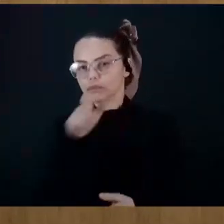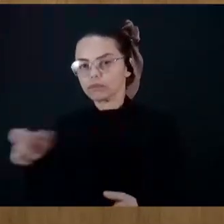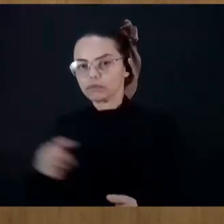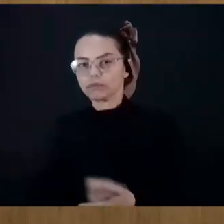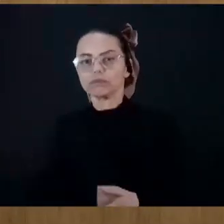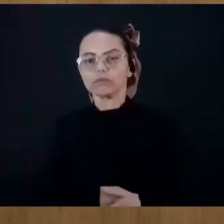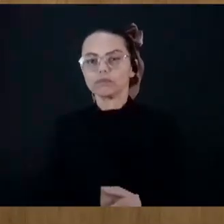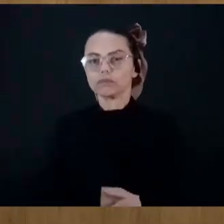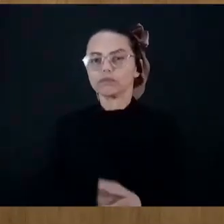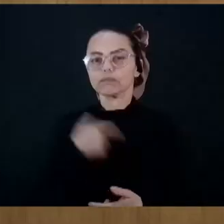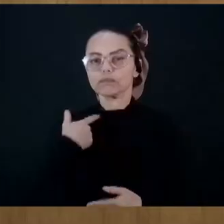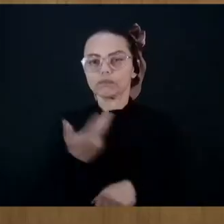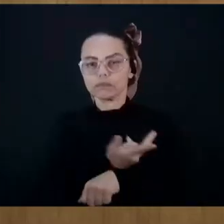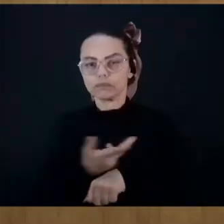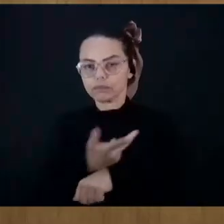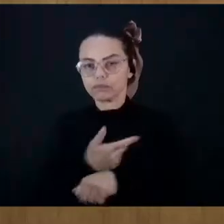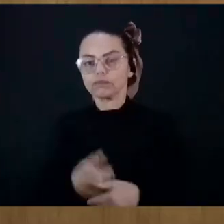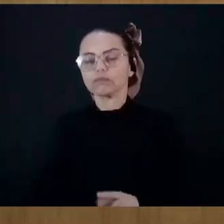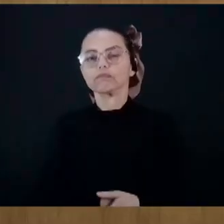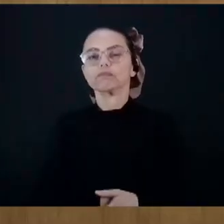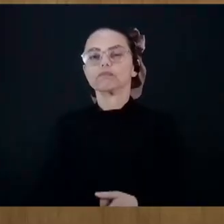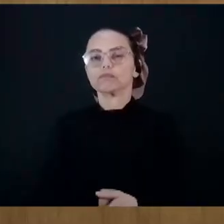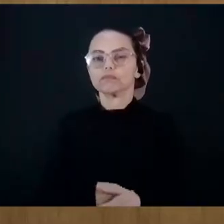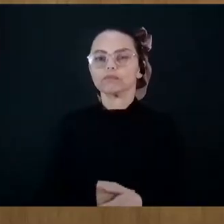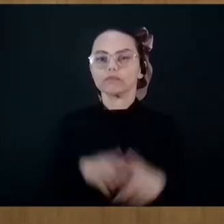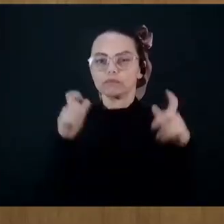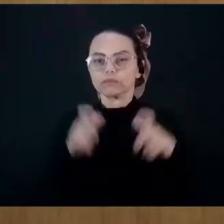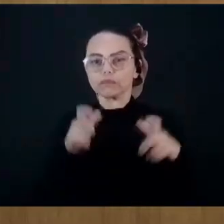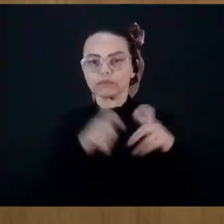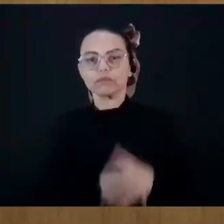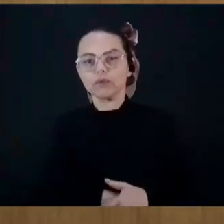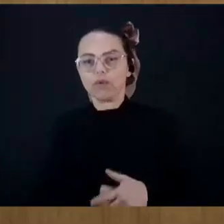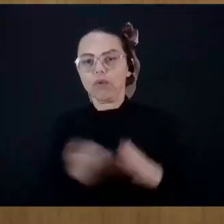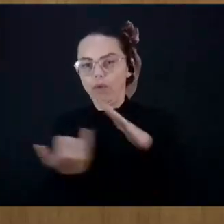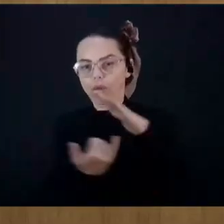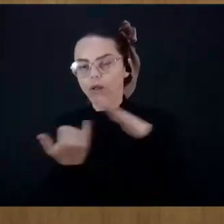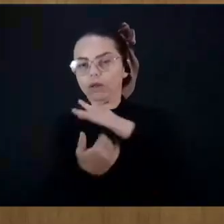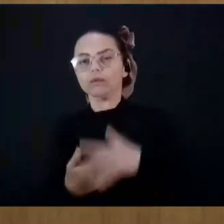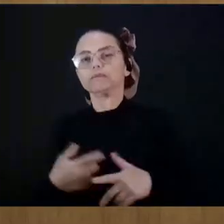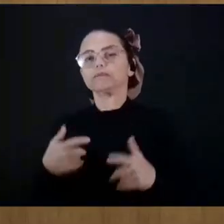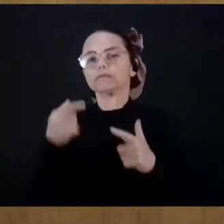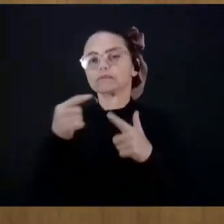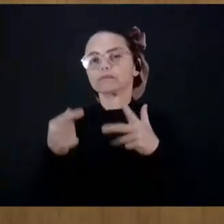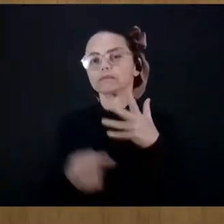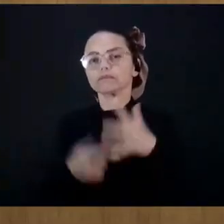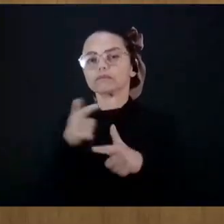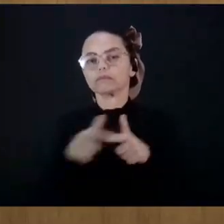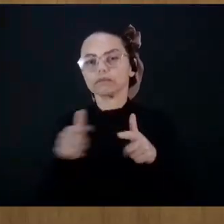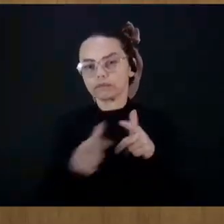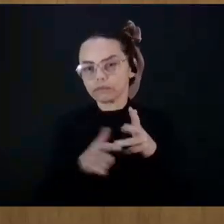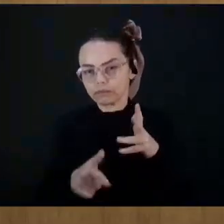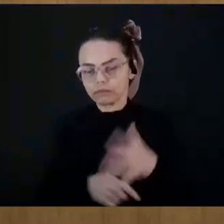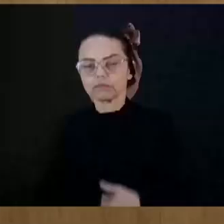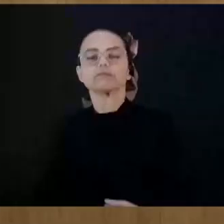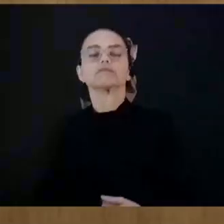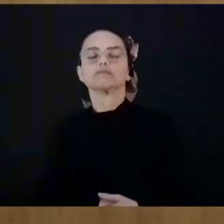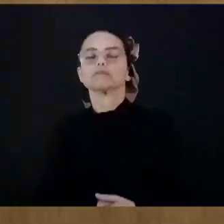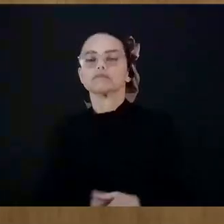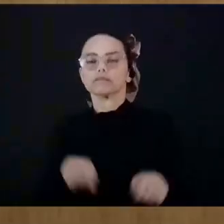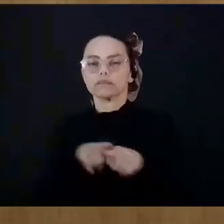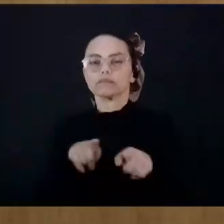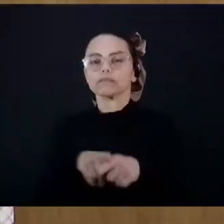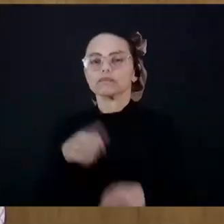que nos procuraram, né? Relatando alguns problemas. Também fizemos praticamente 100%